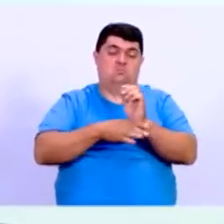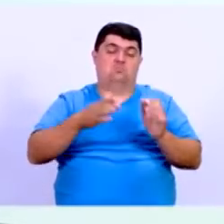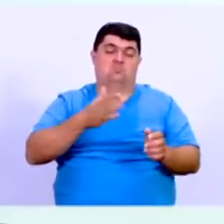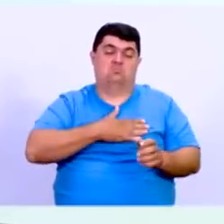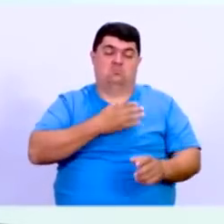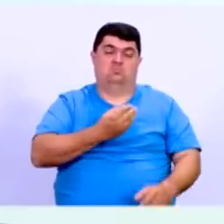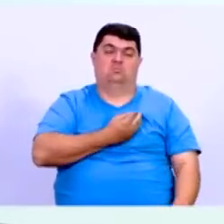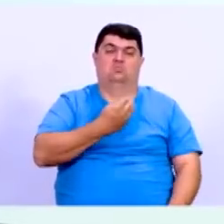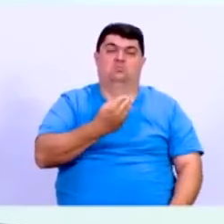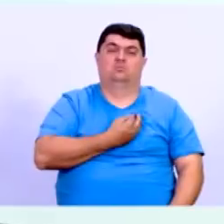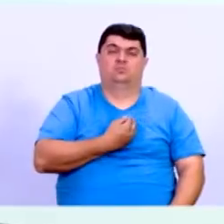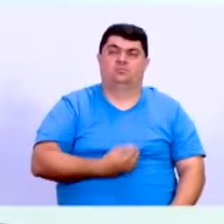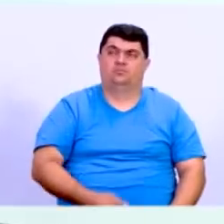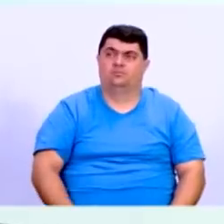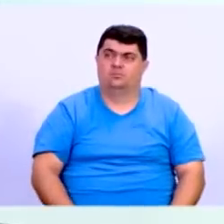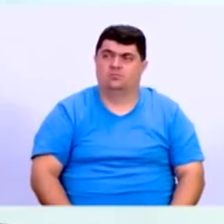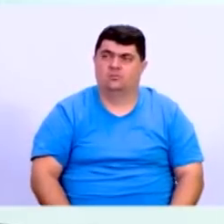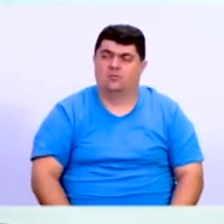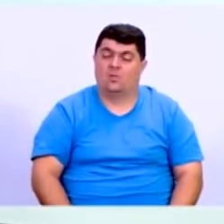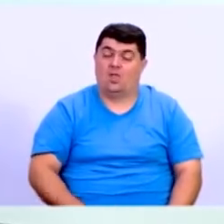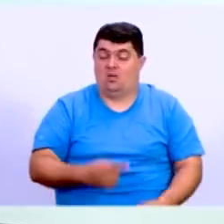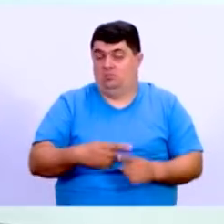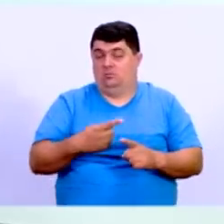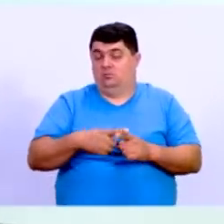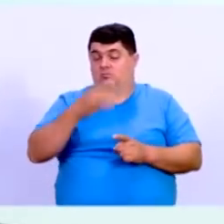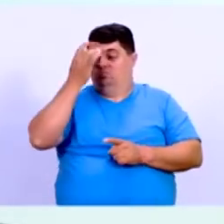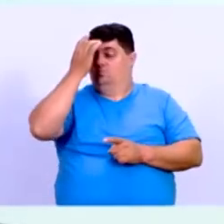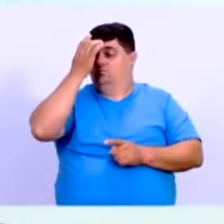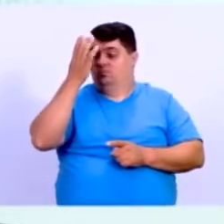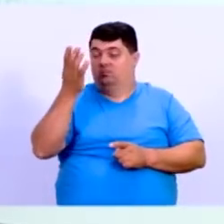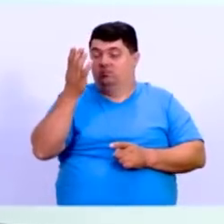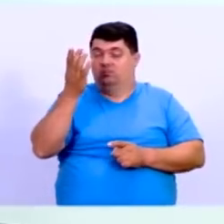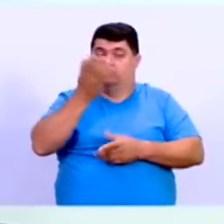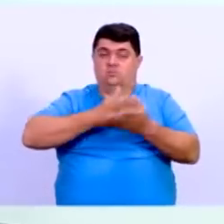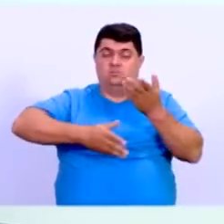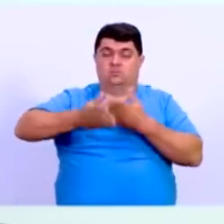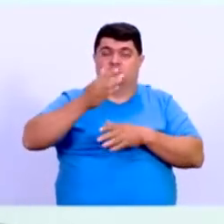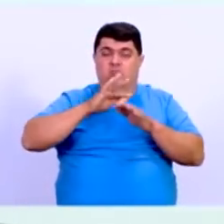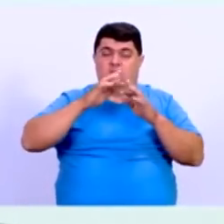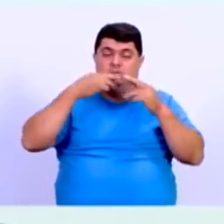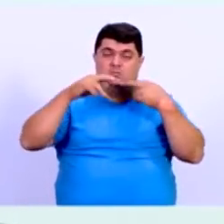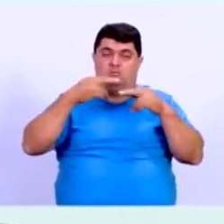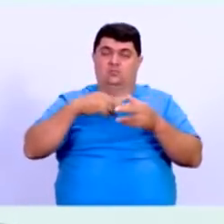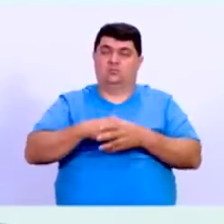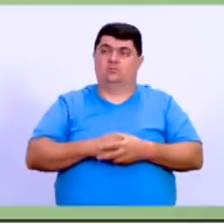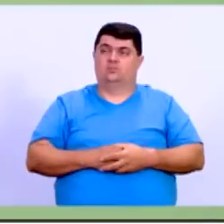professor. Beleza, é isso mesmo. É a facilidade das redes de computadores aí para você, né?